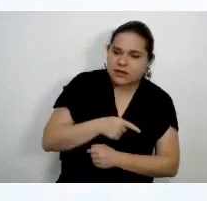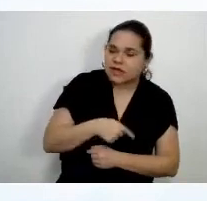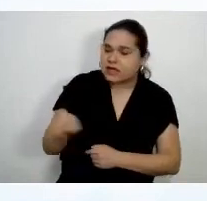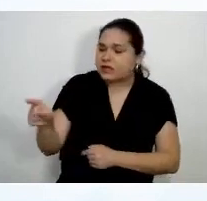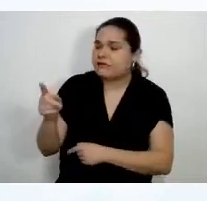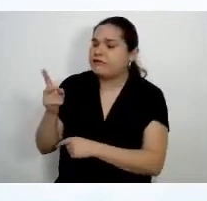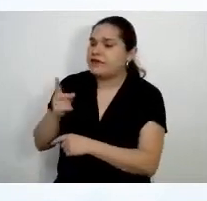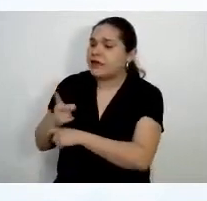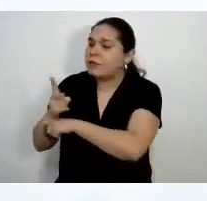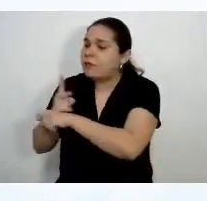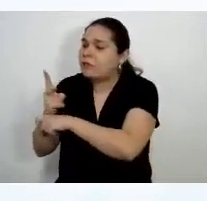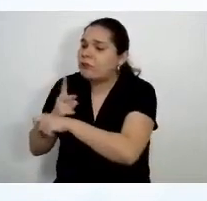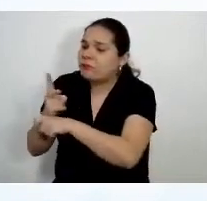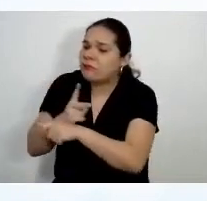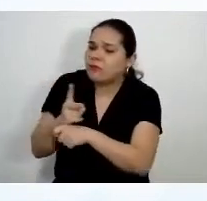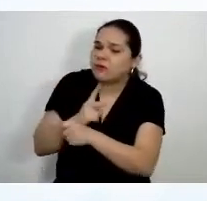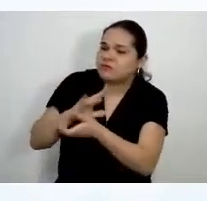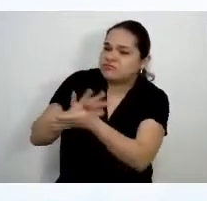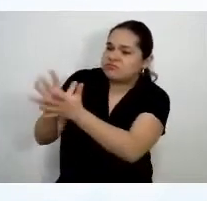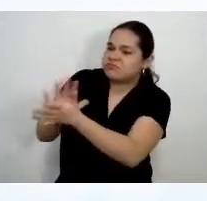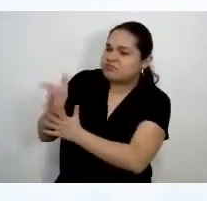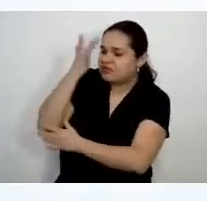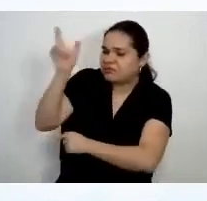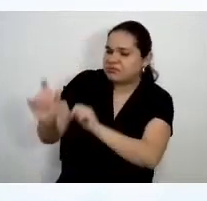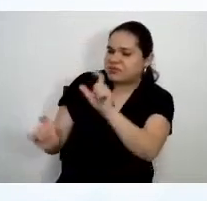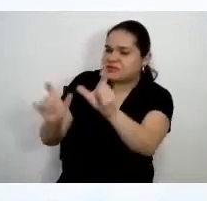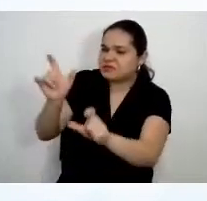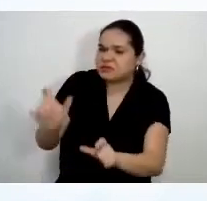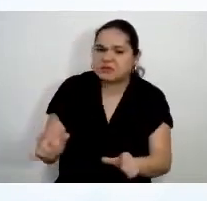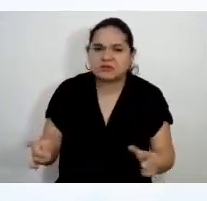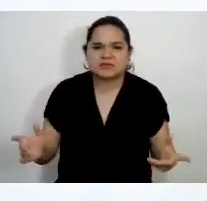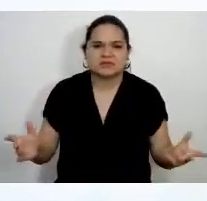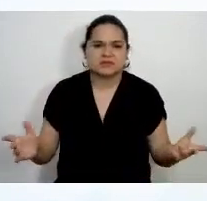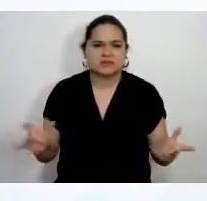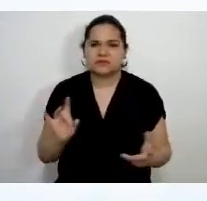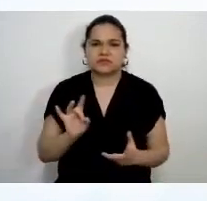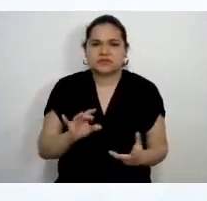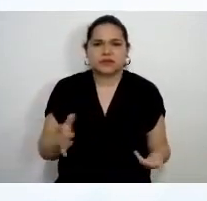atrás, destruindo pessoas, destruindo reputações e assim por diante.